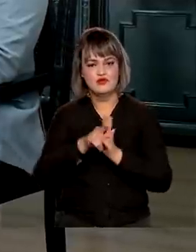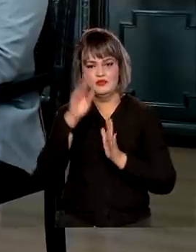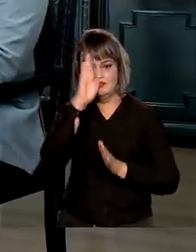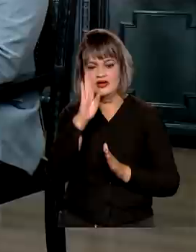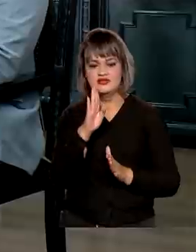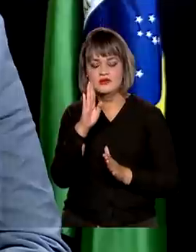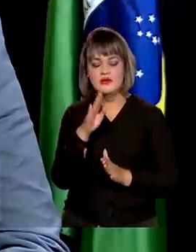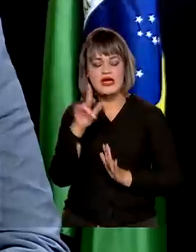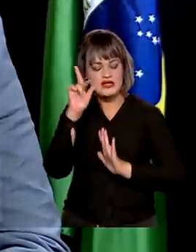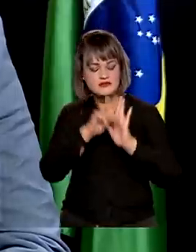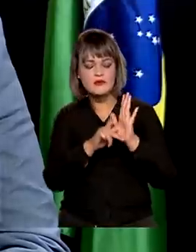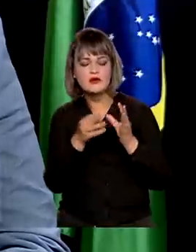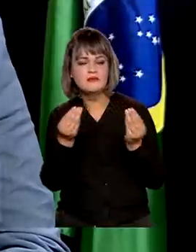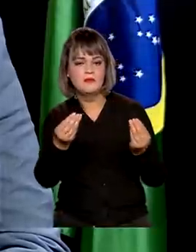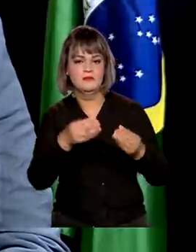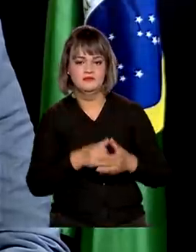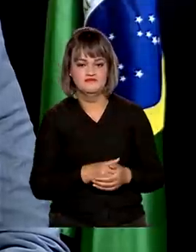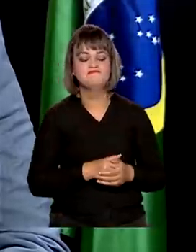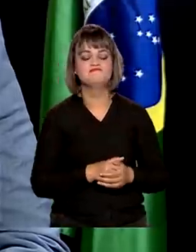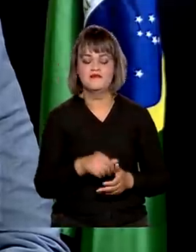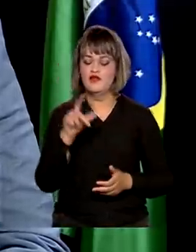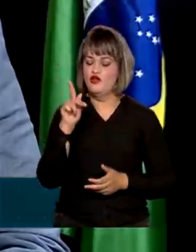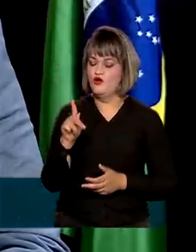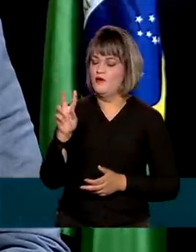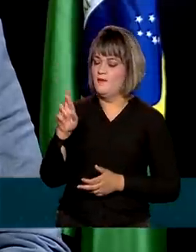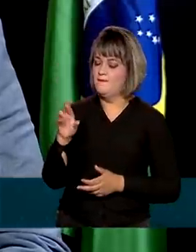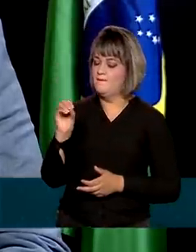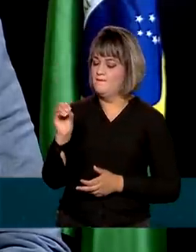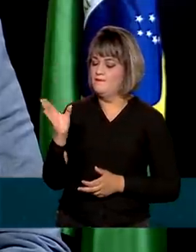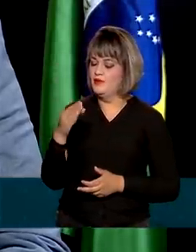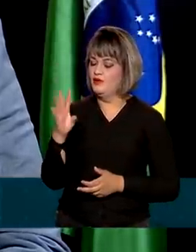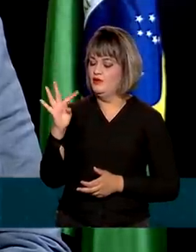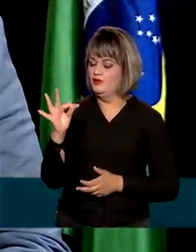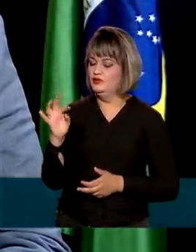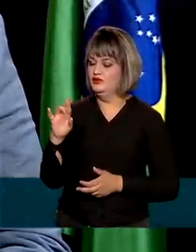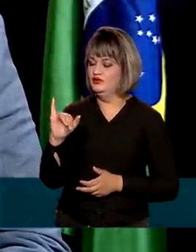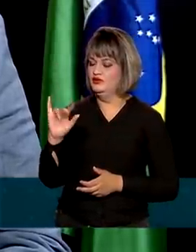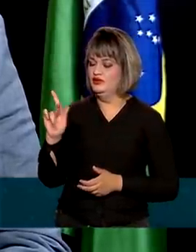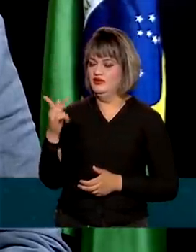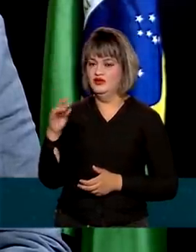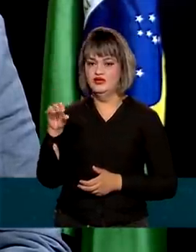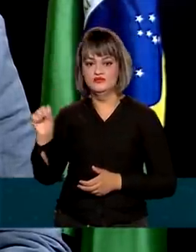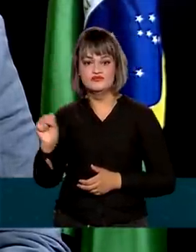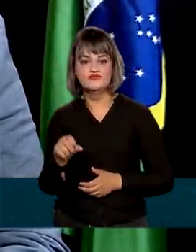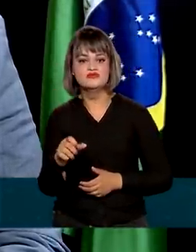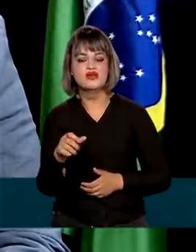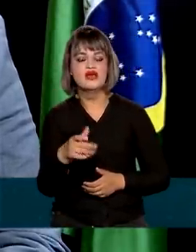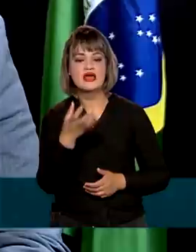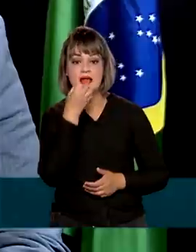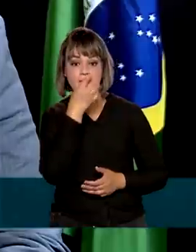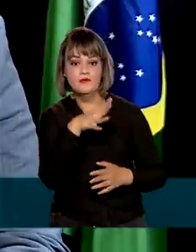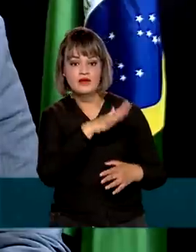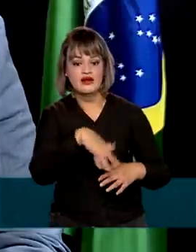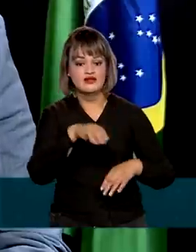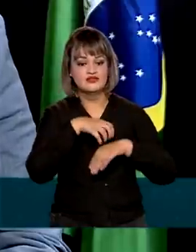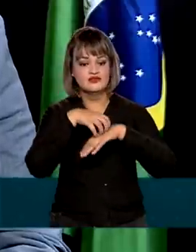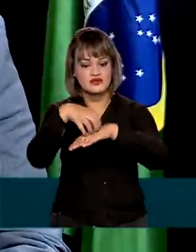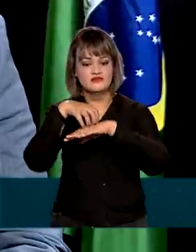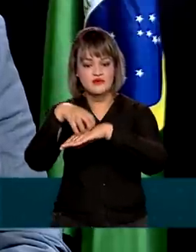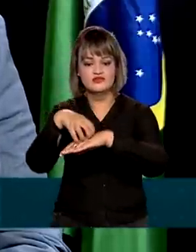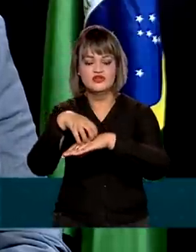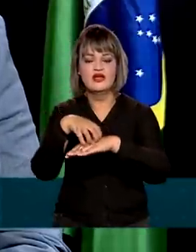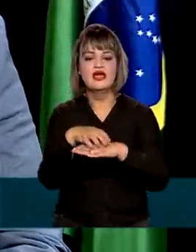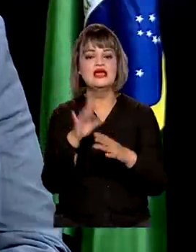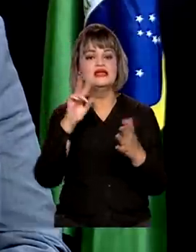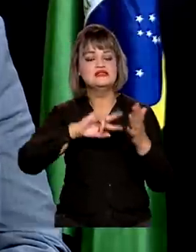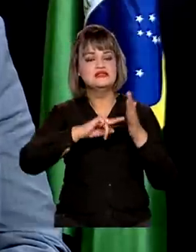pouquinho desse programa para gente inovação que nós vamos ter no setor de transportes ele no final das contas